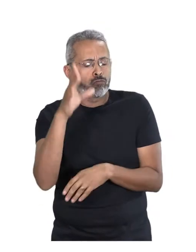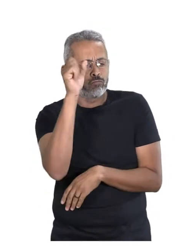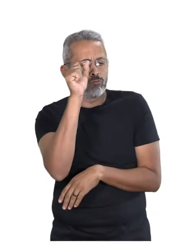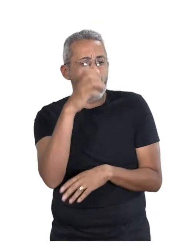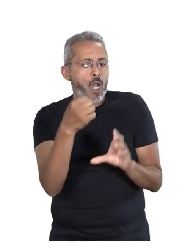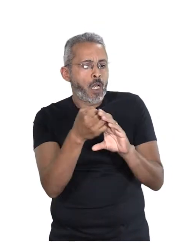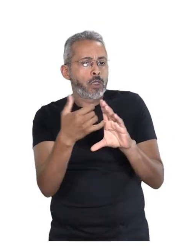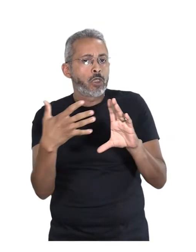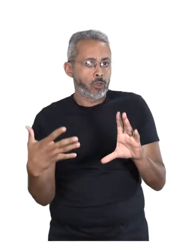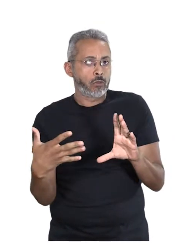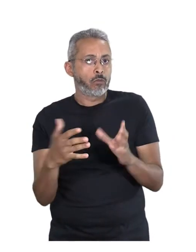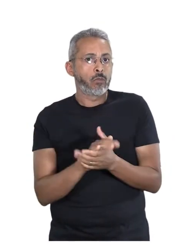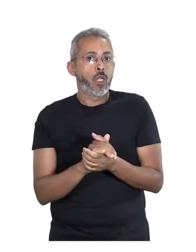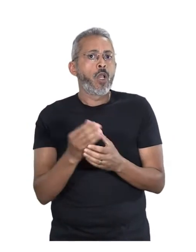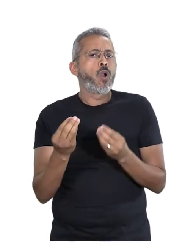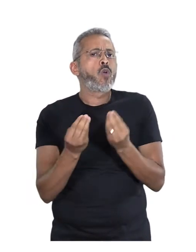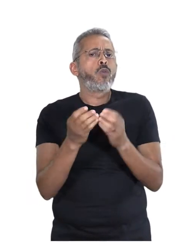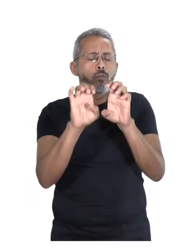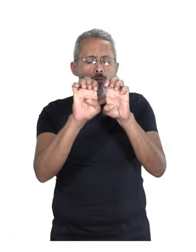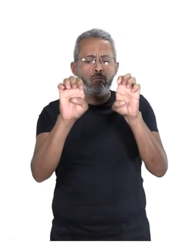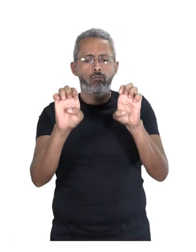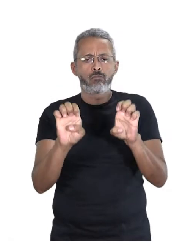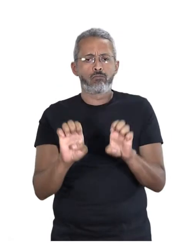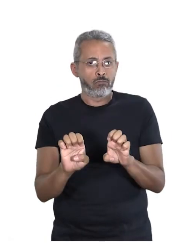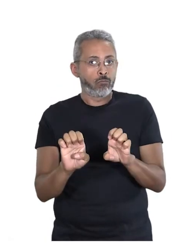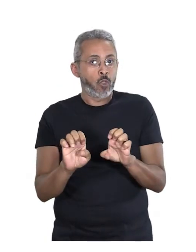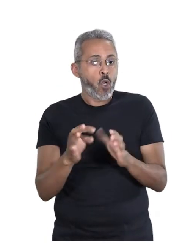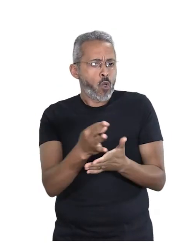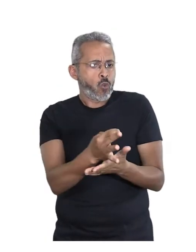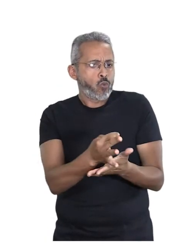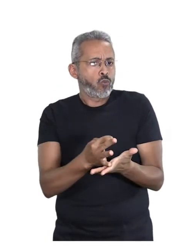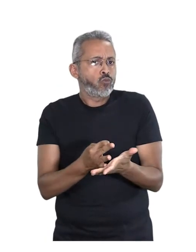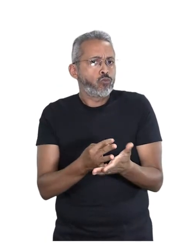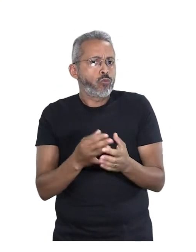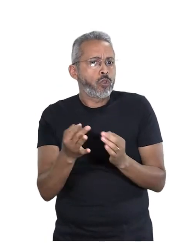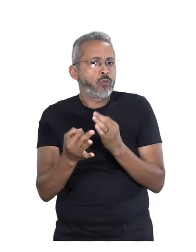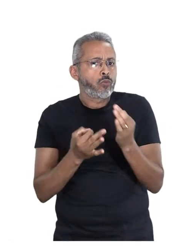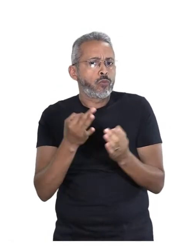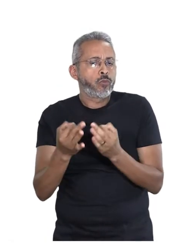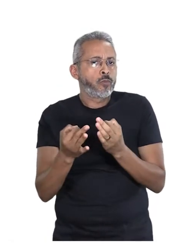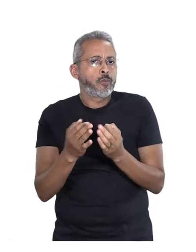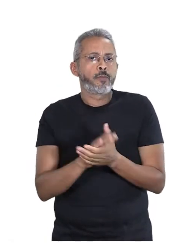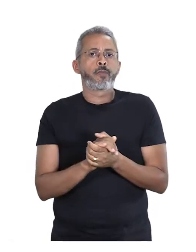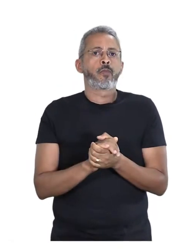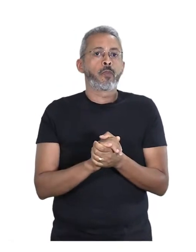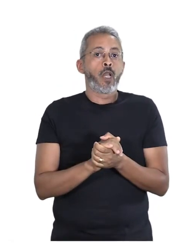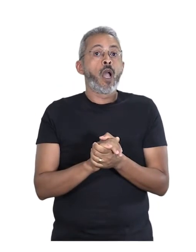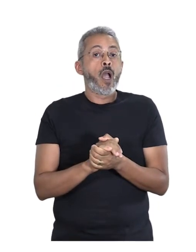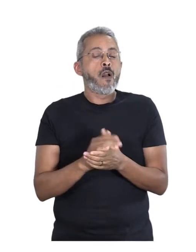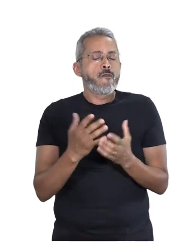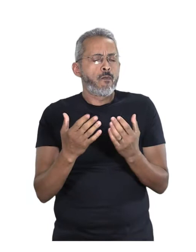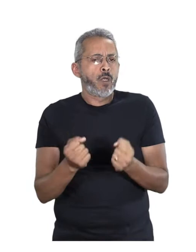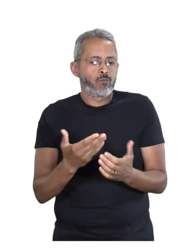as características, como que se estrutura, ou seja, se arruma um texto dissertativo argumentativo? É o que